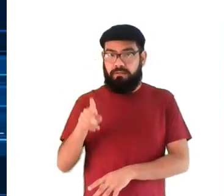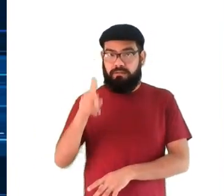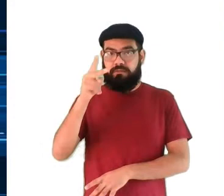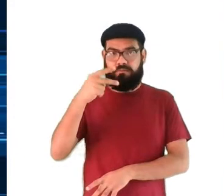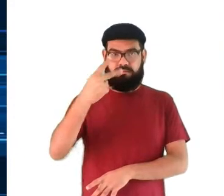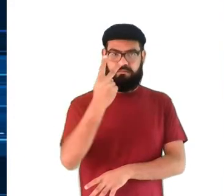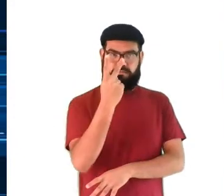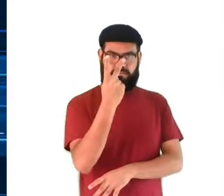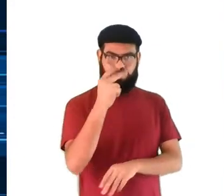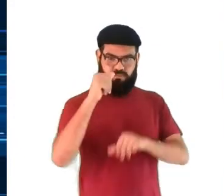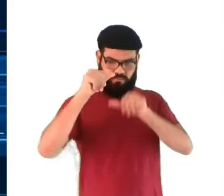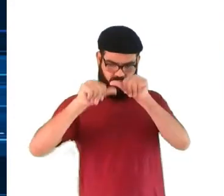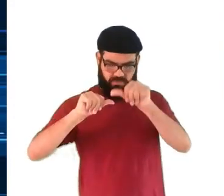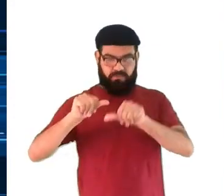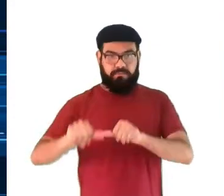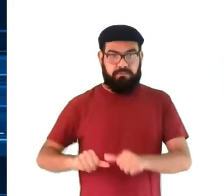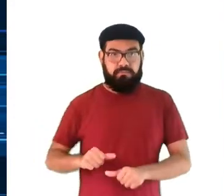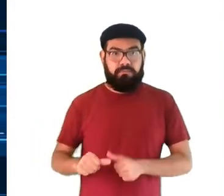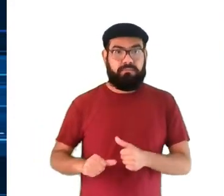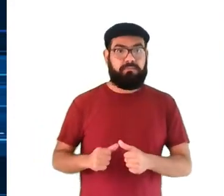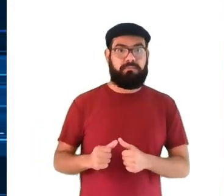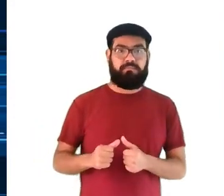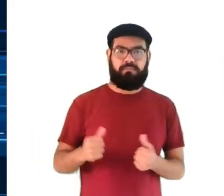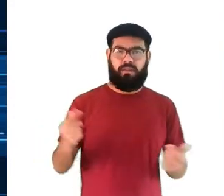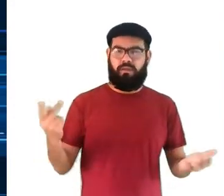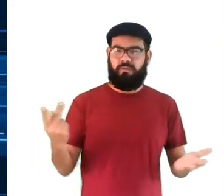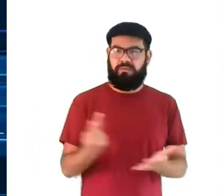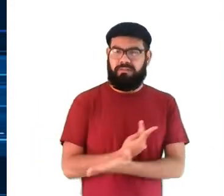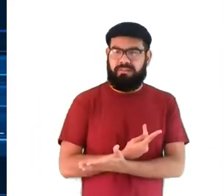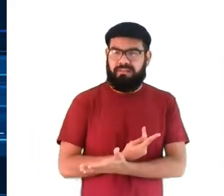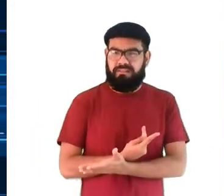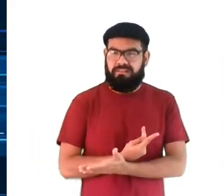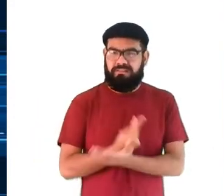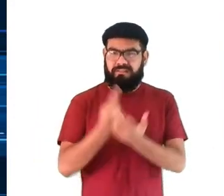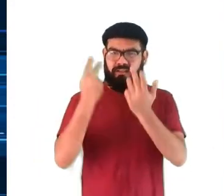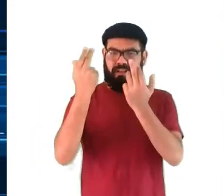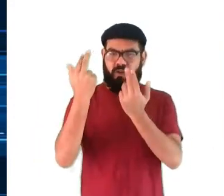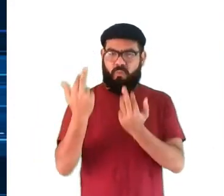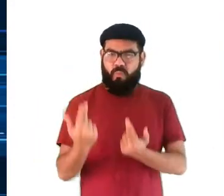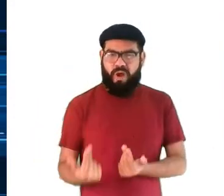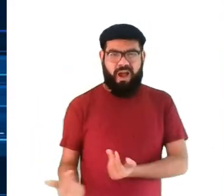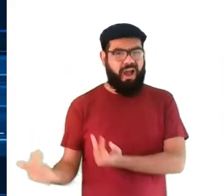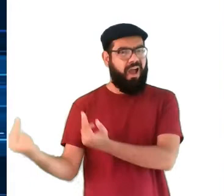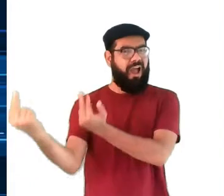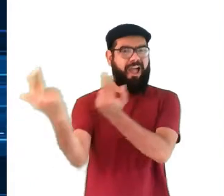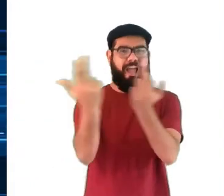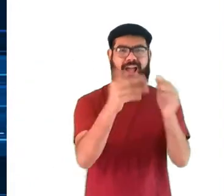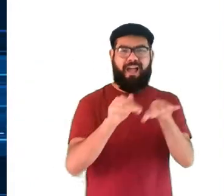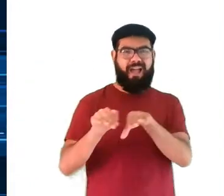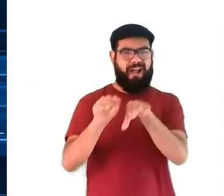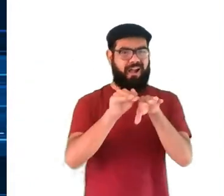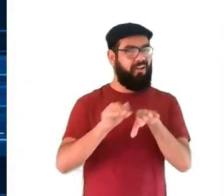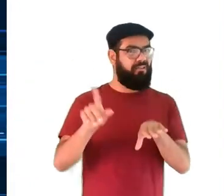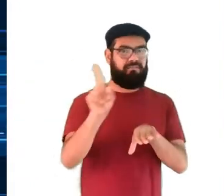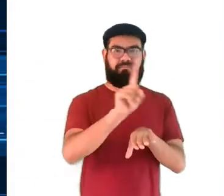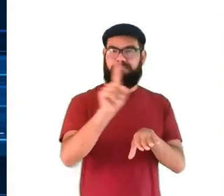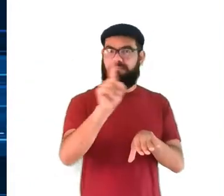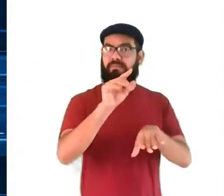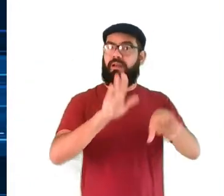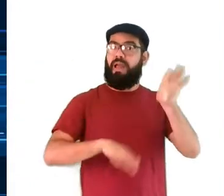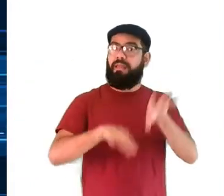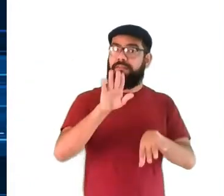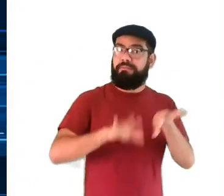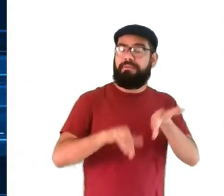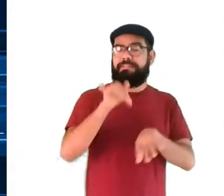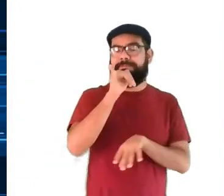mudanças, elas não acontecem de forma igual para todos, não é igual para todo mundo. De repente, a